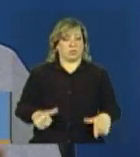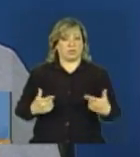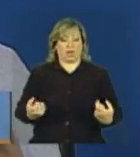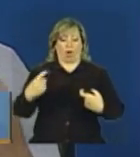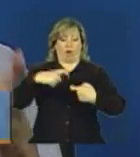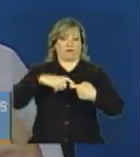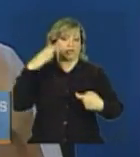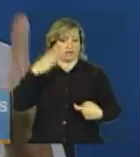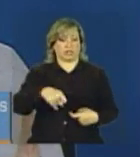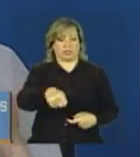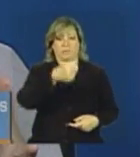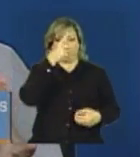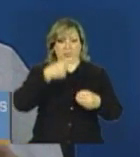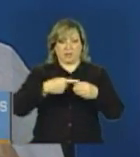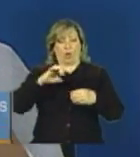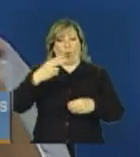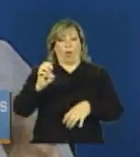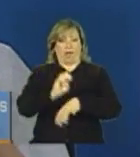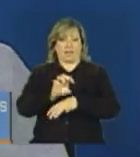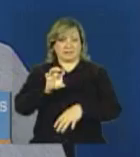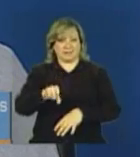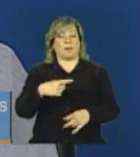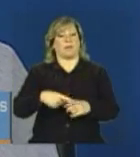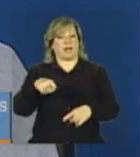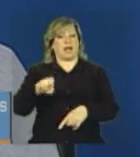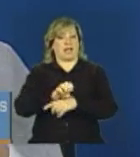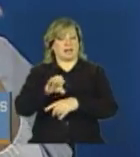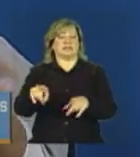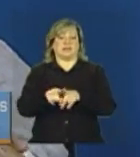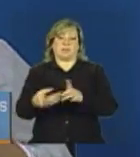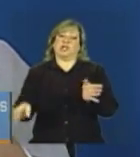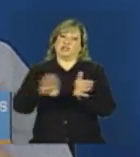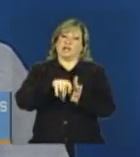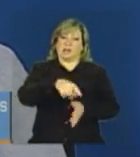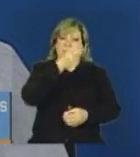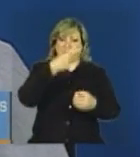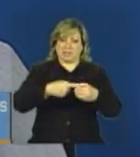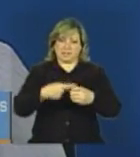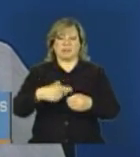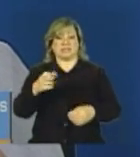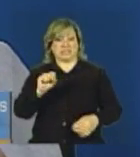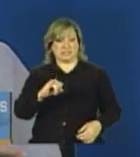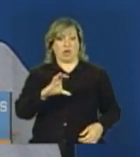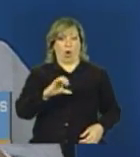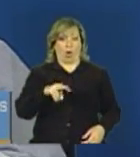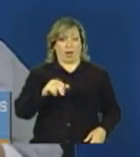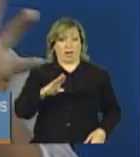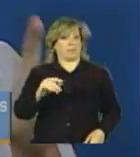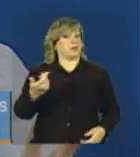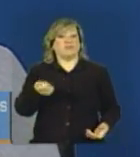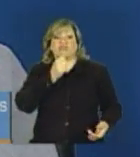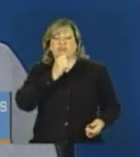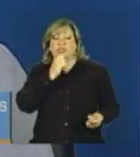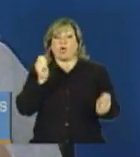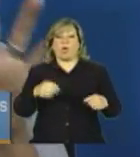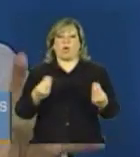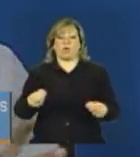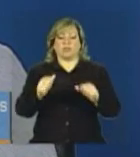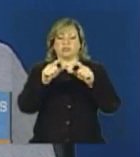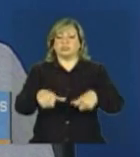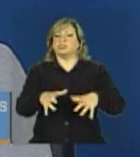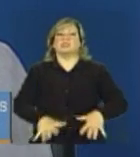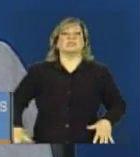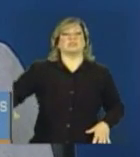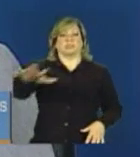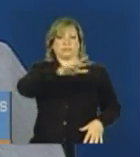convênio direto com o município, né, ou com o estado, porque o estado também chega no município, né, se a Conab não tem condições de, numa área de